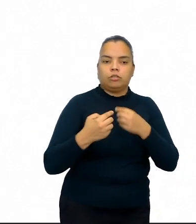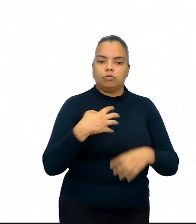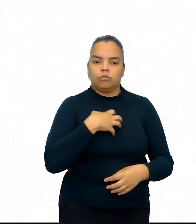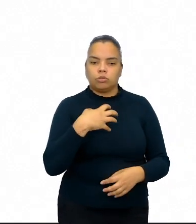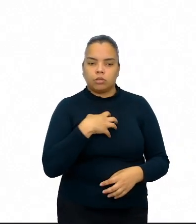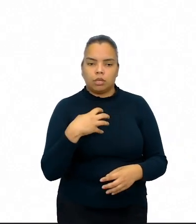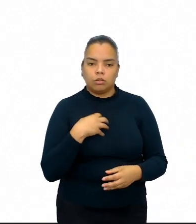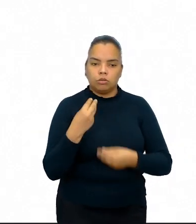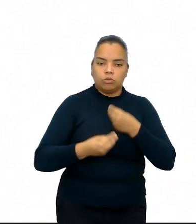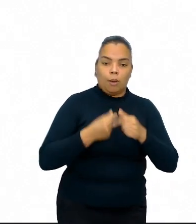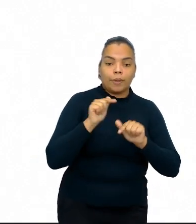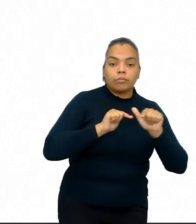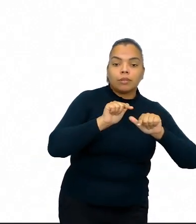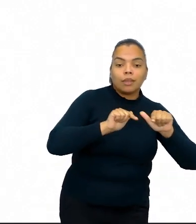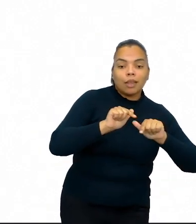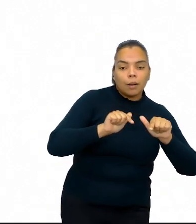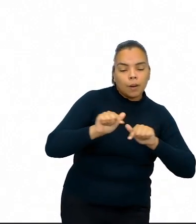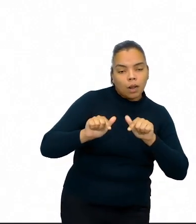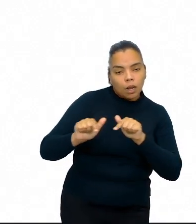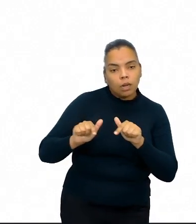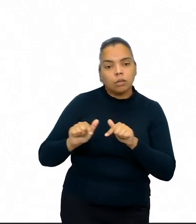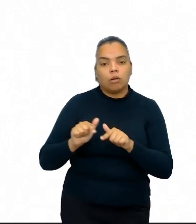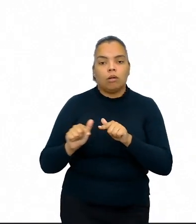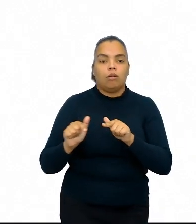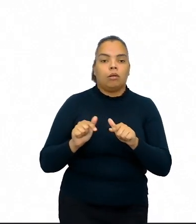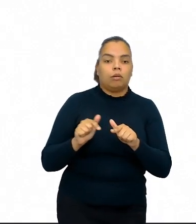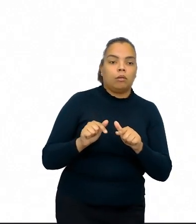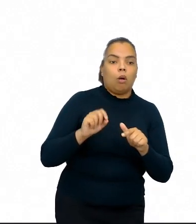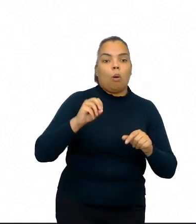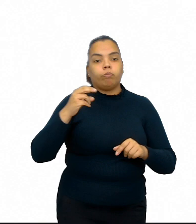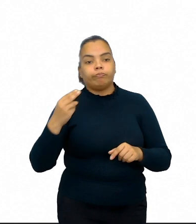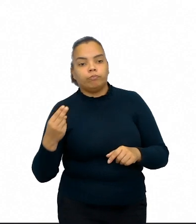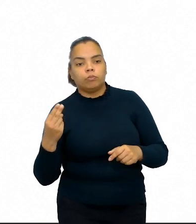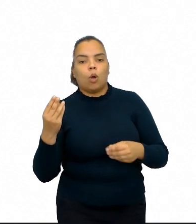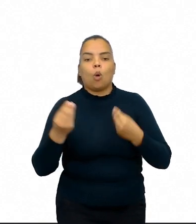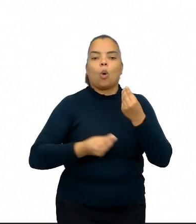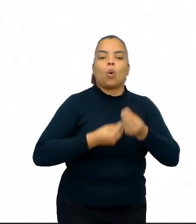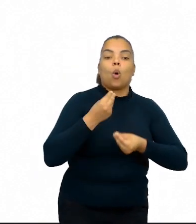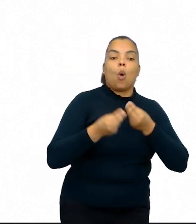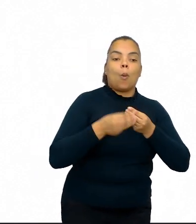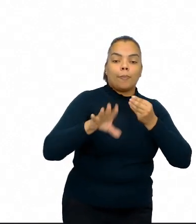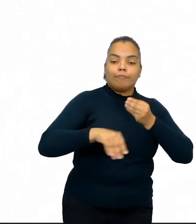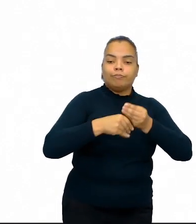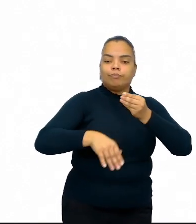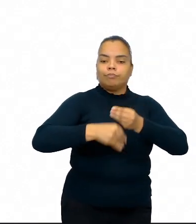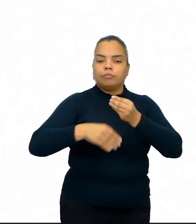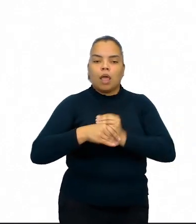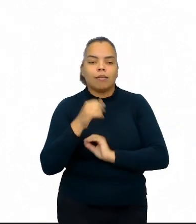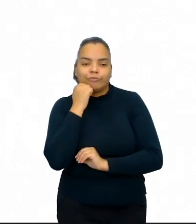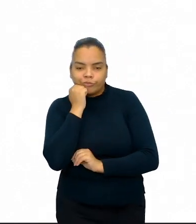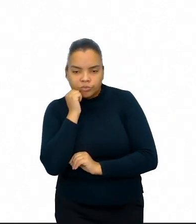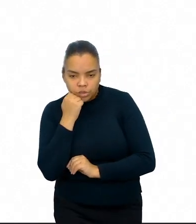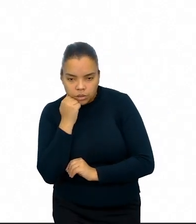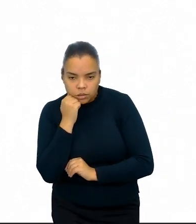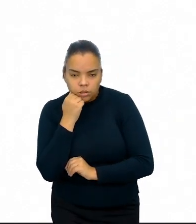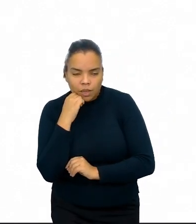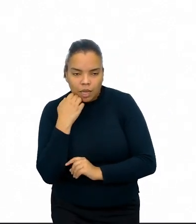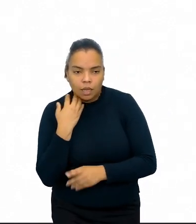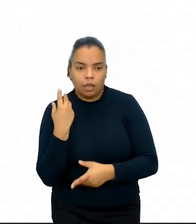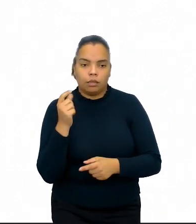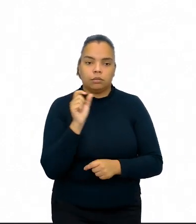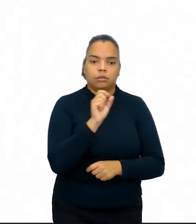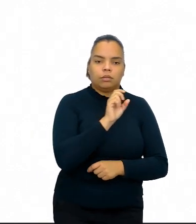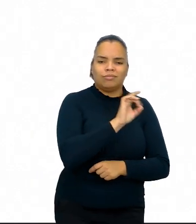os cientistas trabalham, né? Ou seja, como se constitui o fazer ciência, quais são, né,